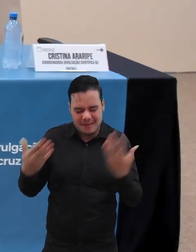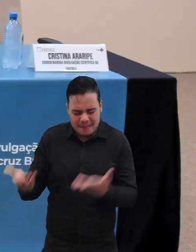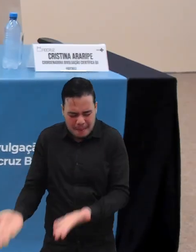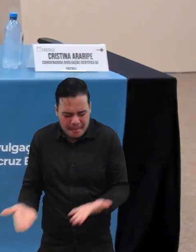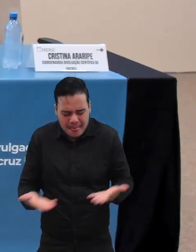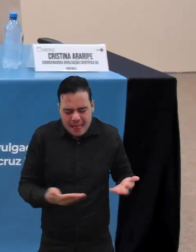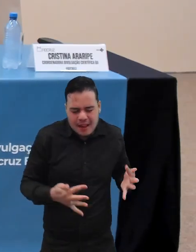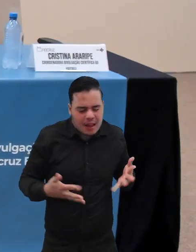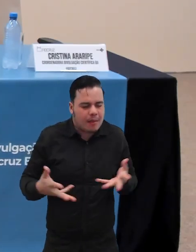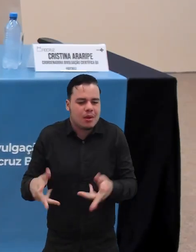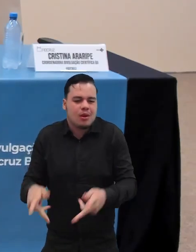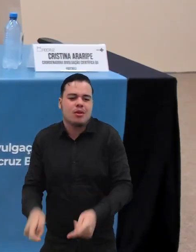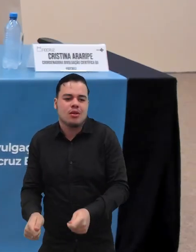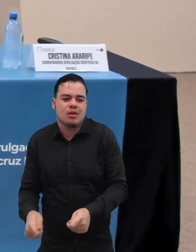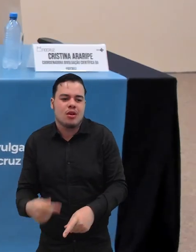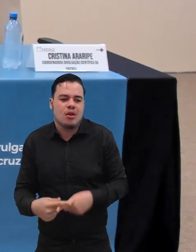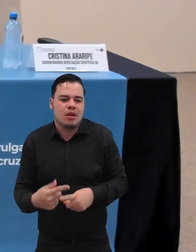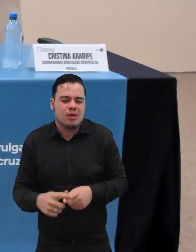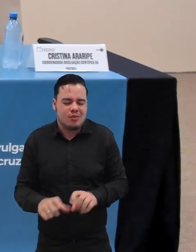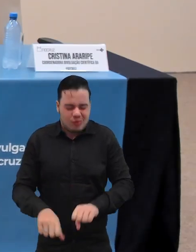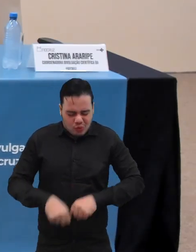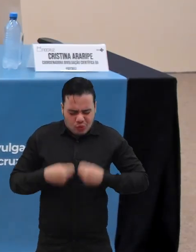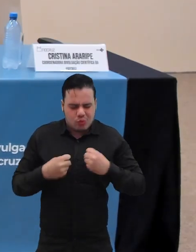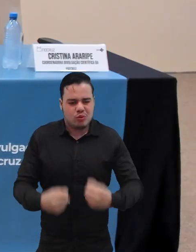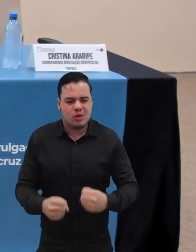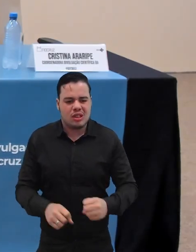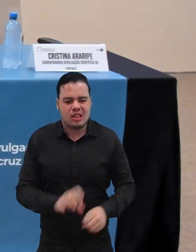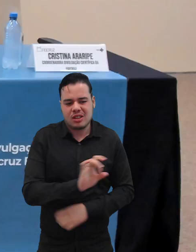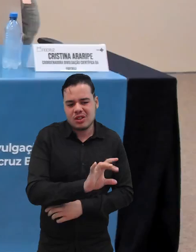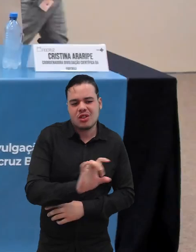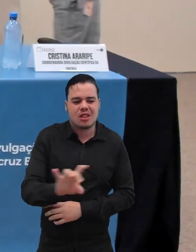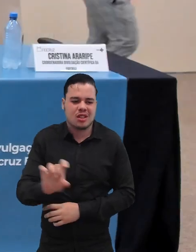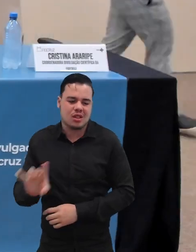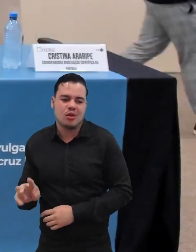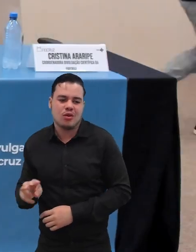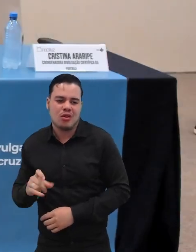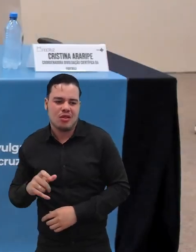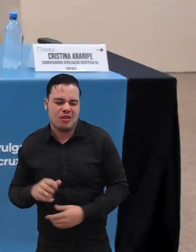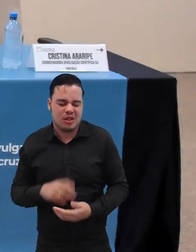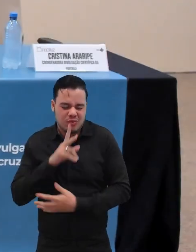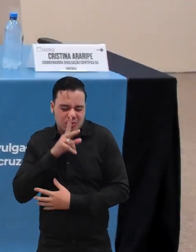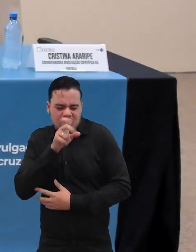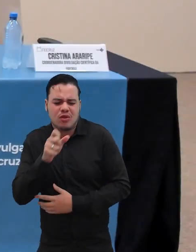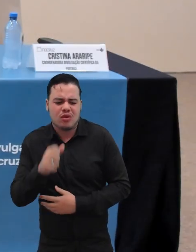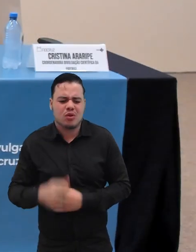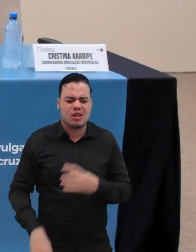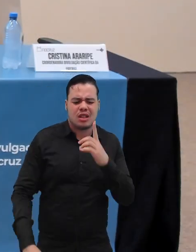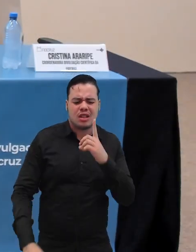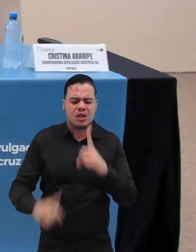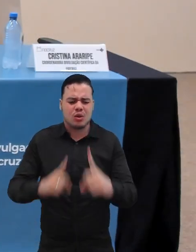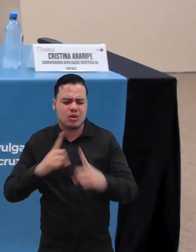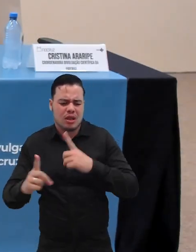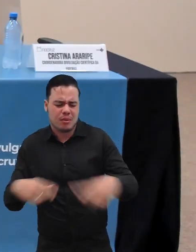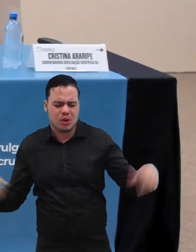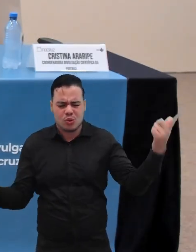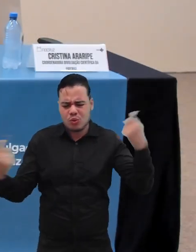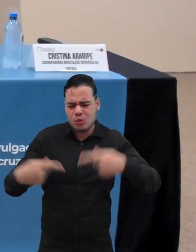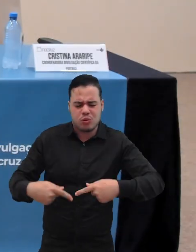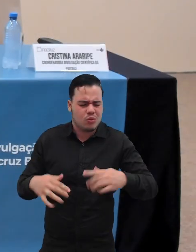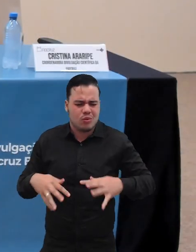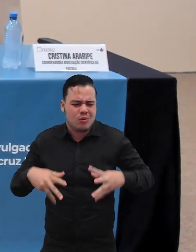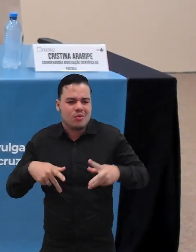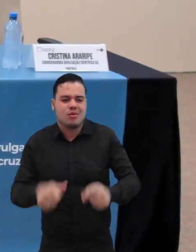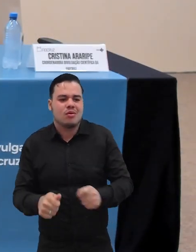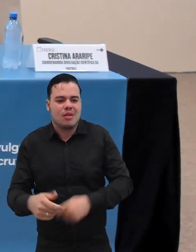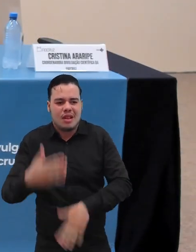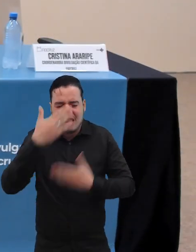todo mundo, porque a gente sabe que a potência do caminho de cada um vai certamente potencializar os nossos debates. Eu agradeço a presença dos